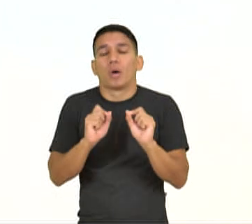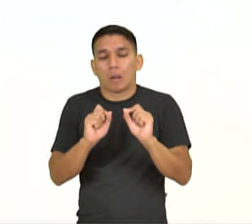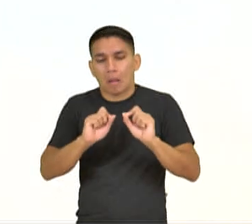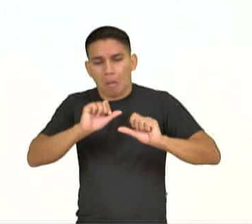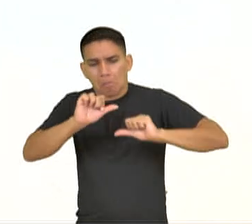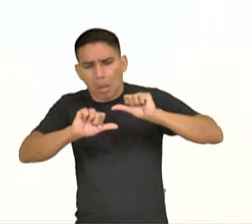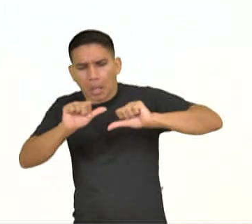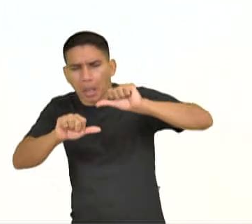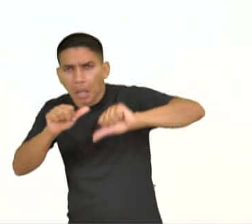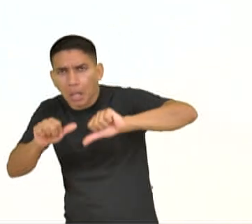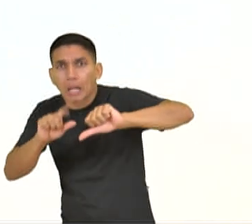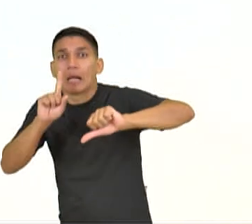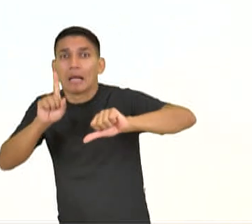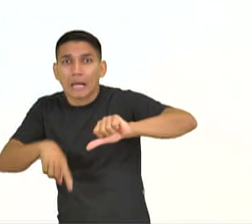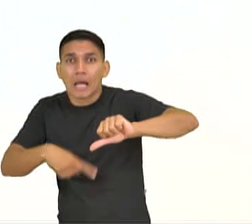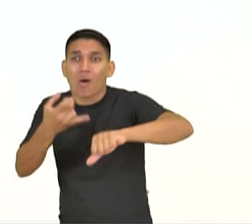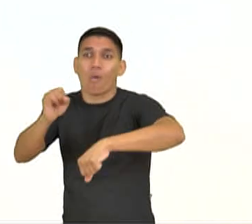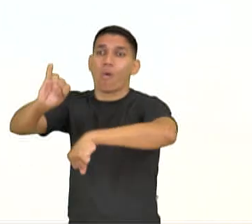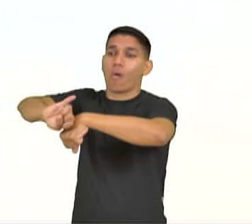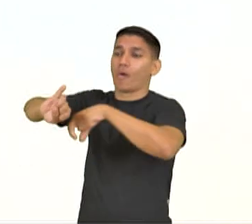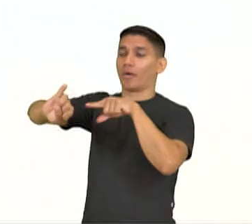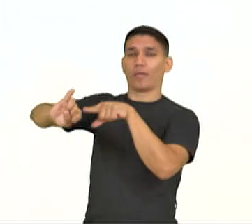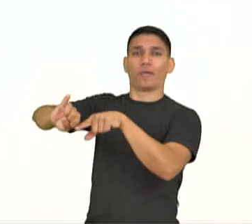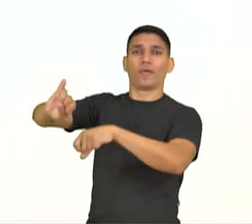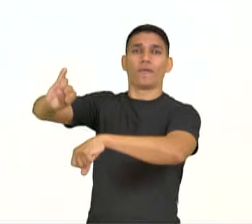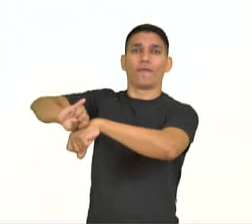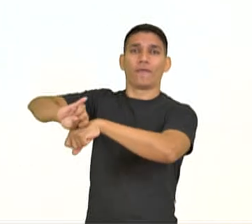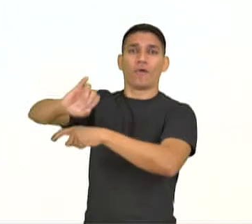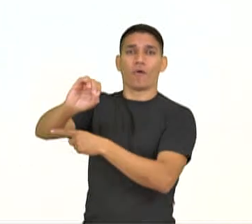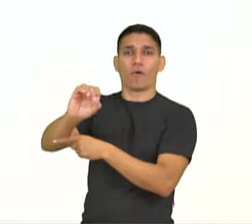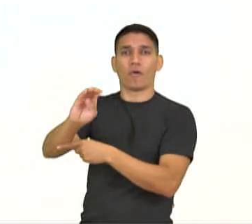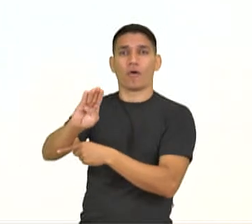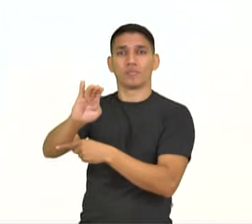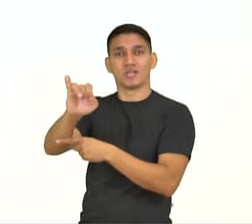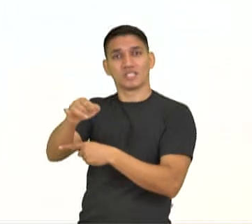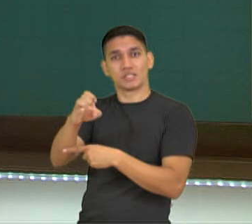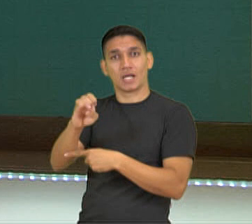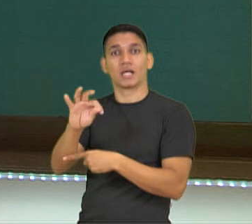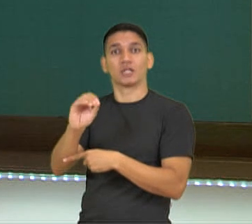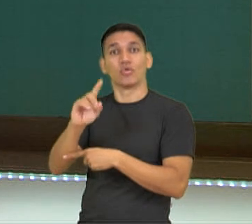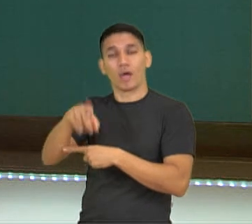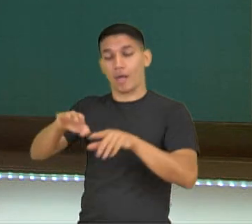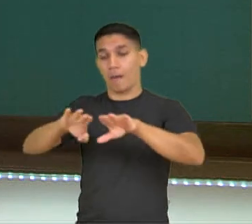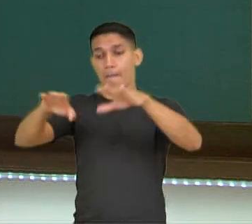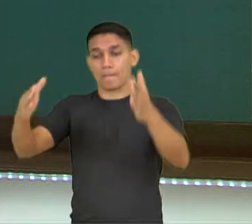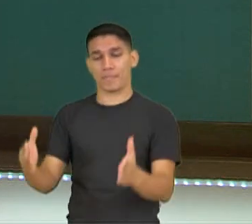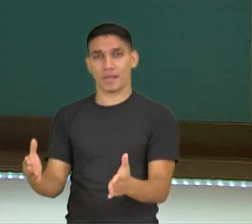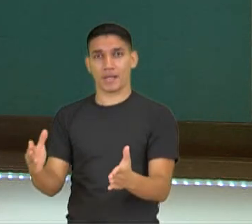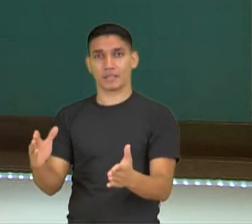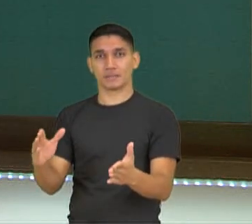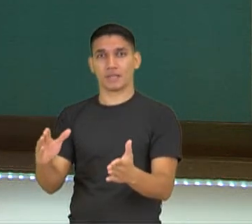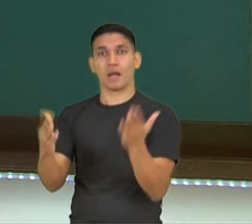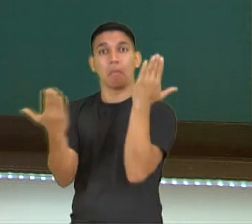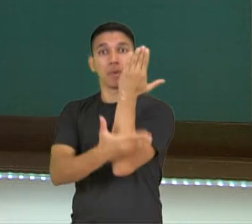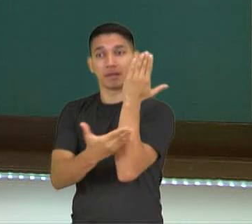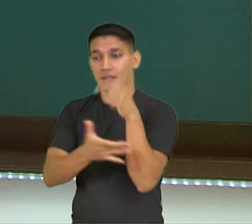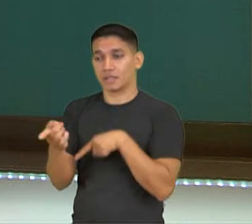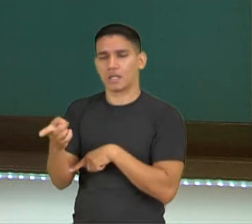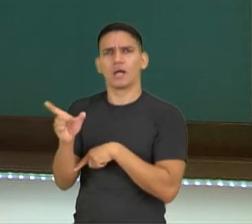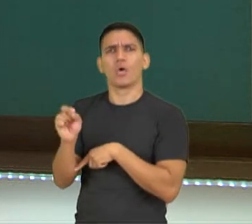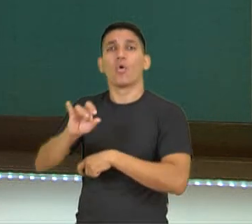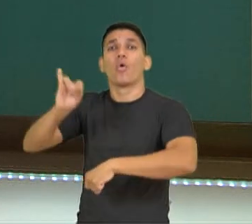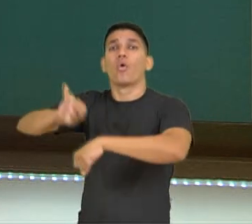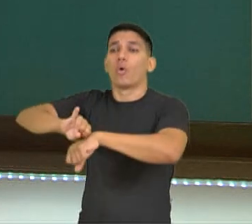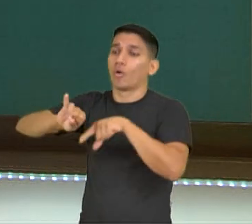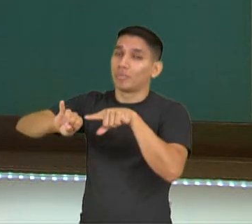objeto, tá? Que aqui nós temos um exemplo, a mesa, uma mesa de madeira, tá? Então, o que vem a ser o